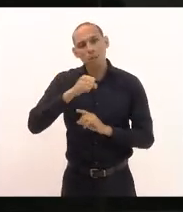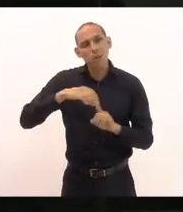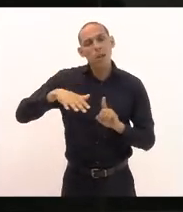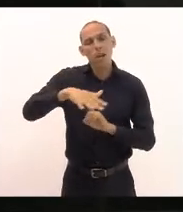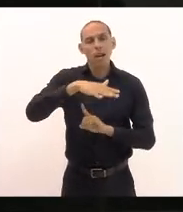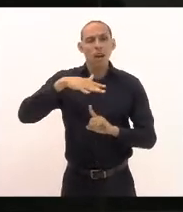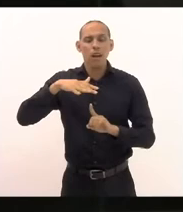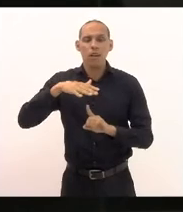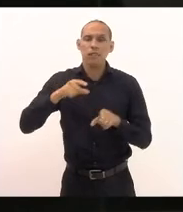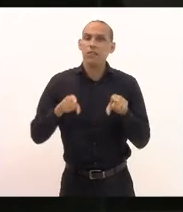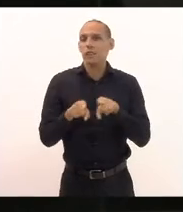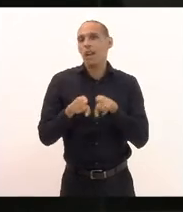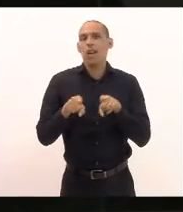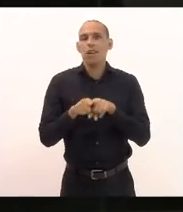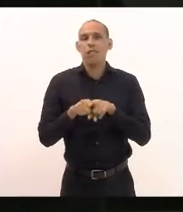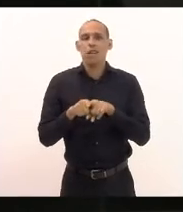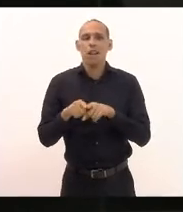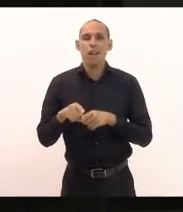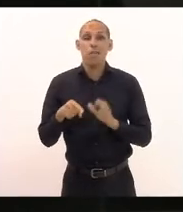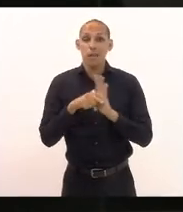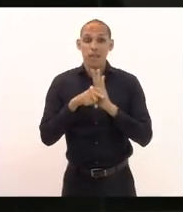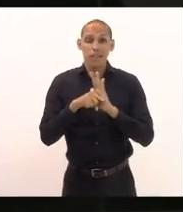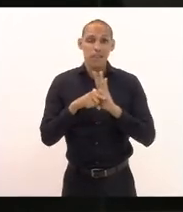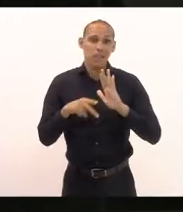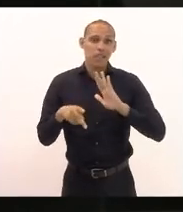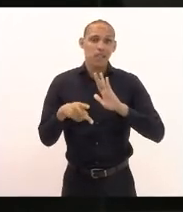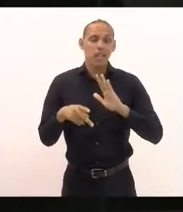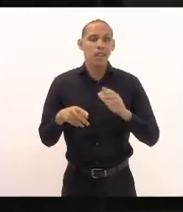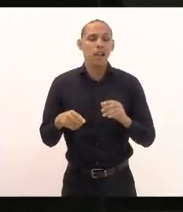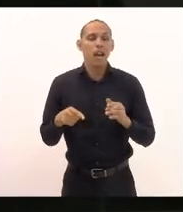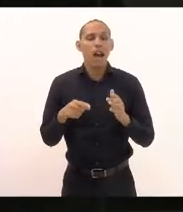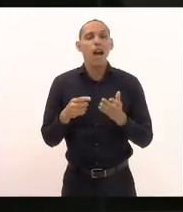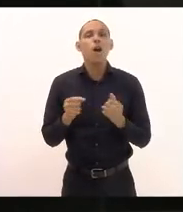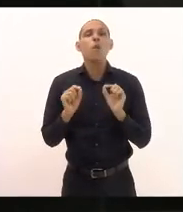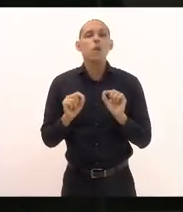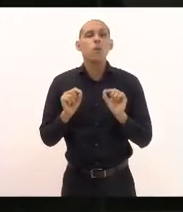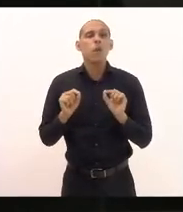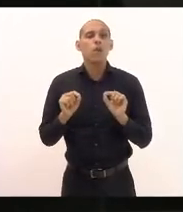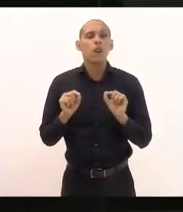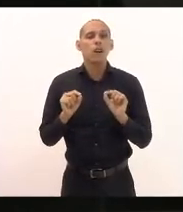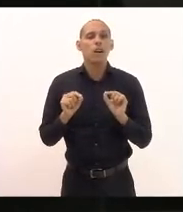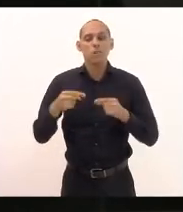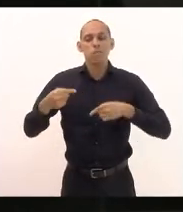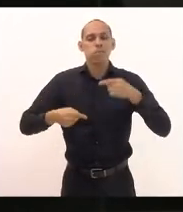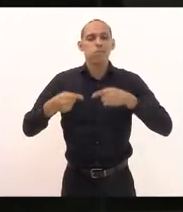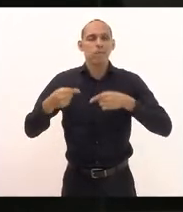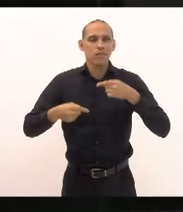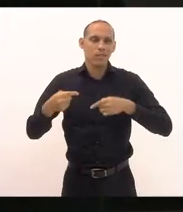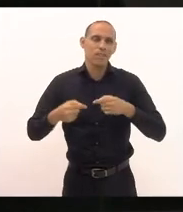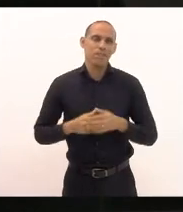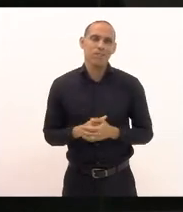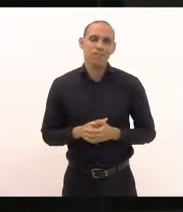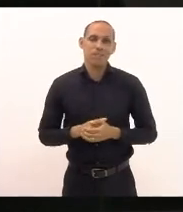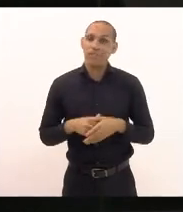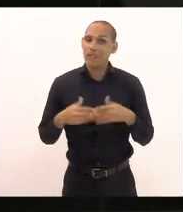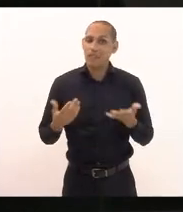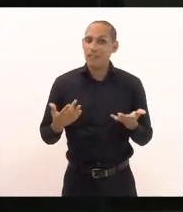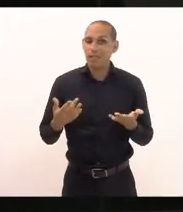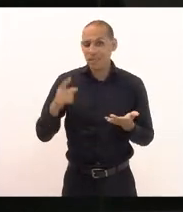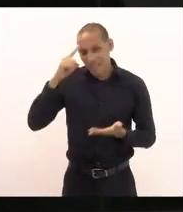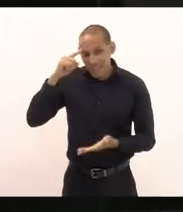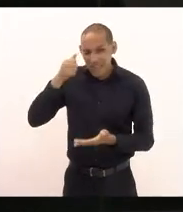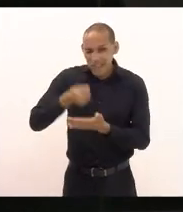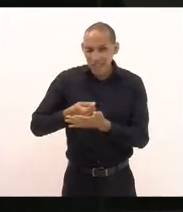as pesquisas que analisam as políticas educacionais. Essa decisão equivocada do